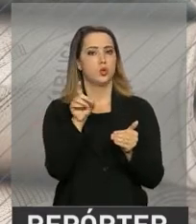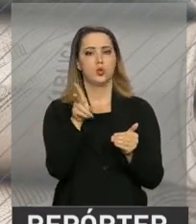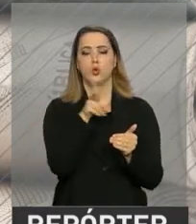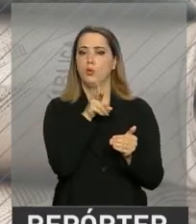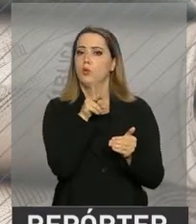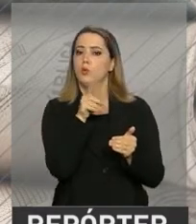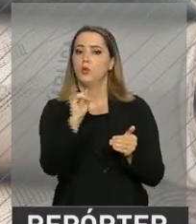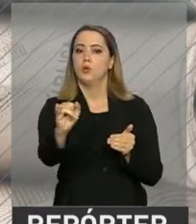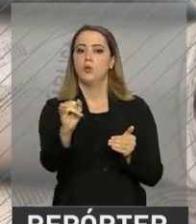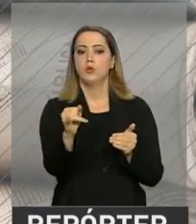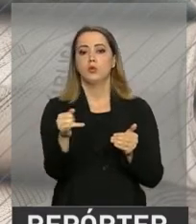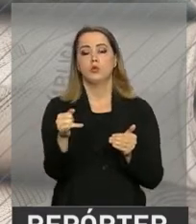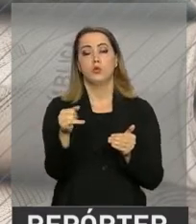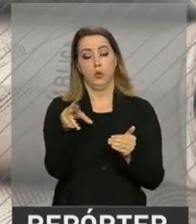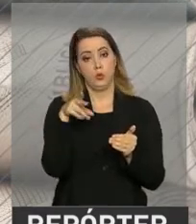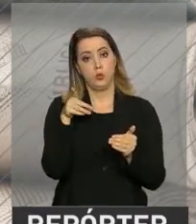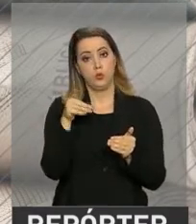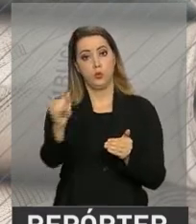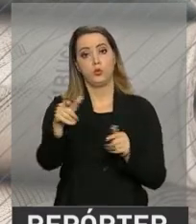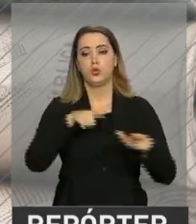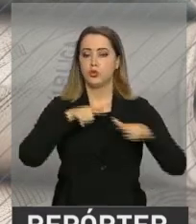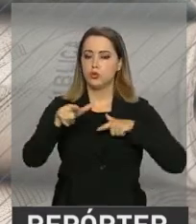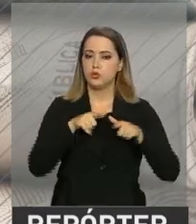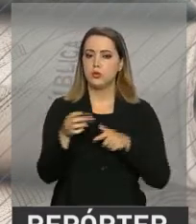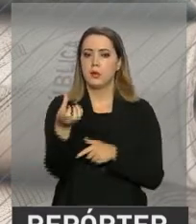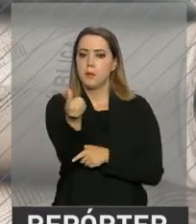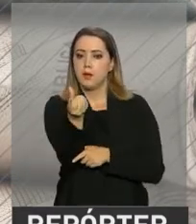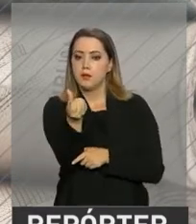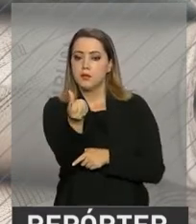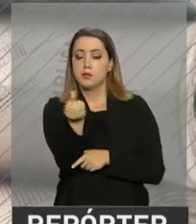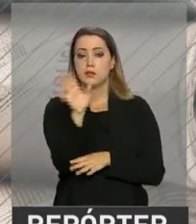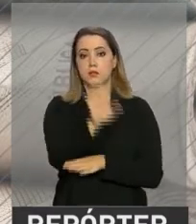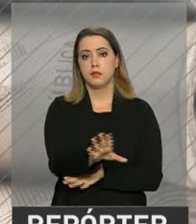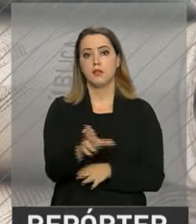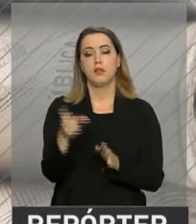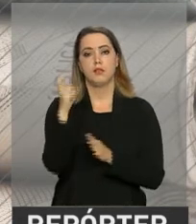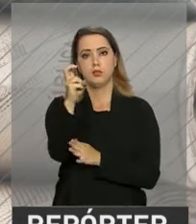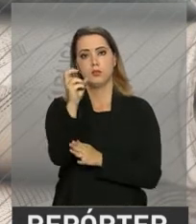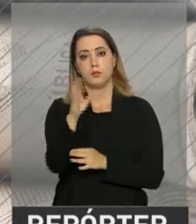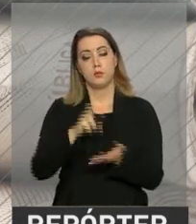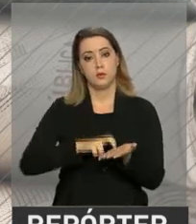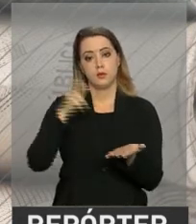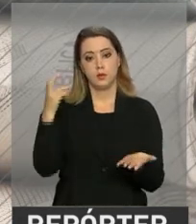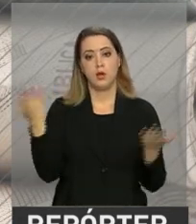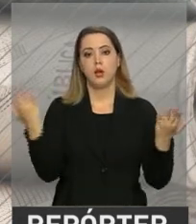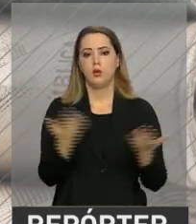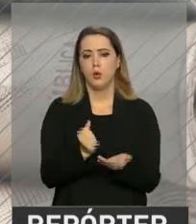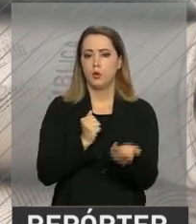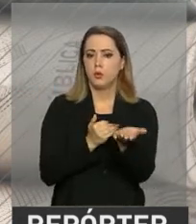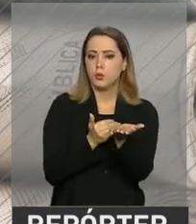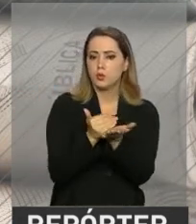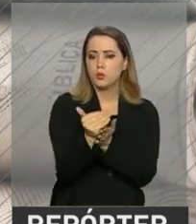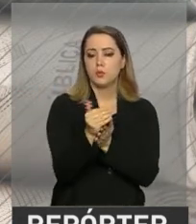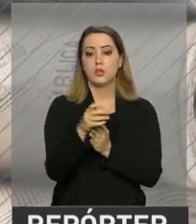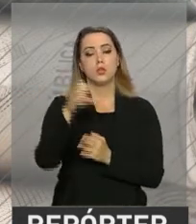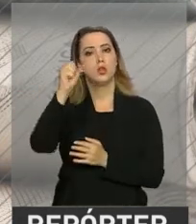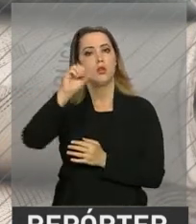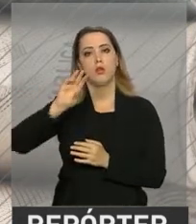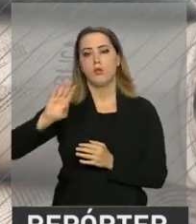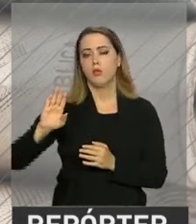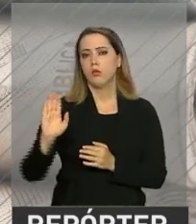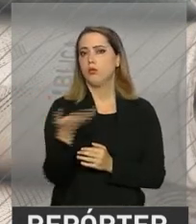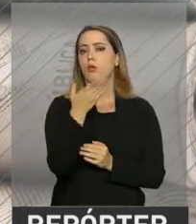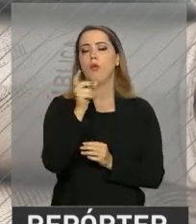fazer a retirada em dias úteis entre as seis da tarde e às cinco da manhã a partir de agora é possível iniciar a operação já às